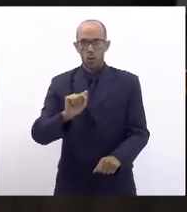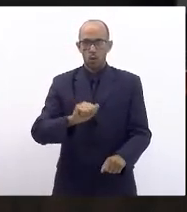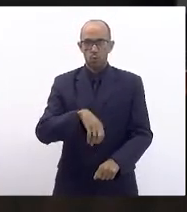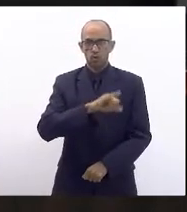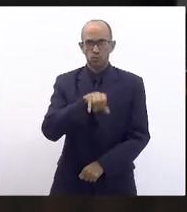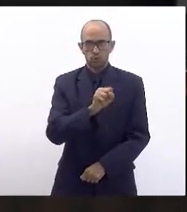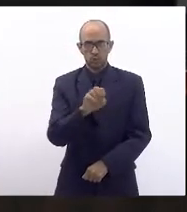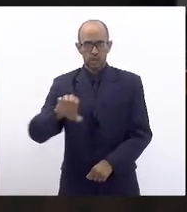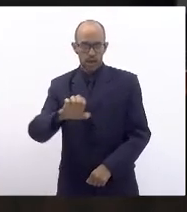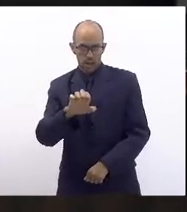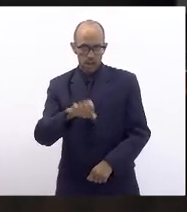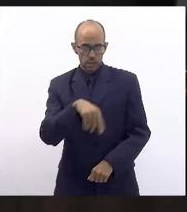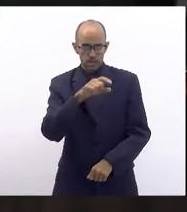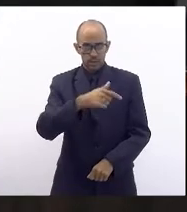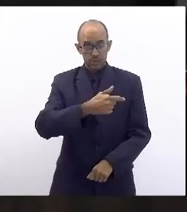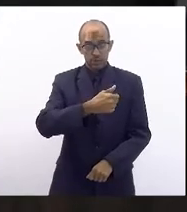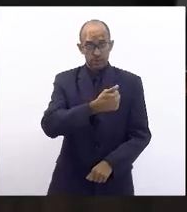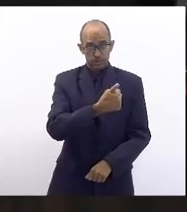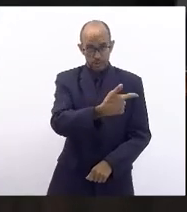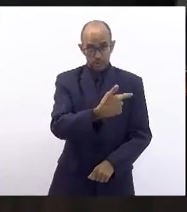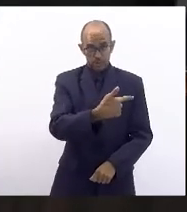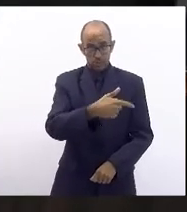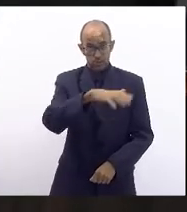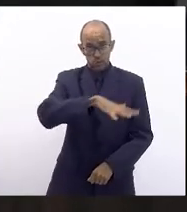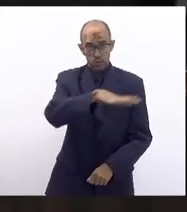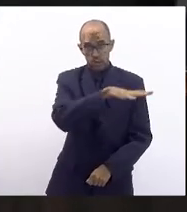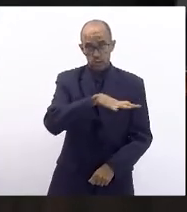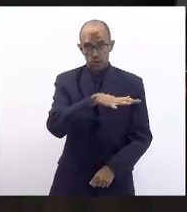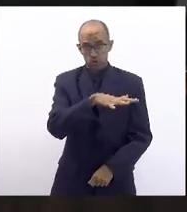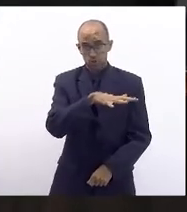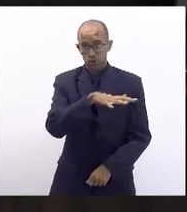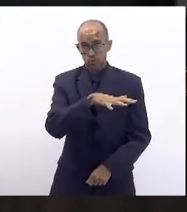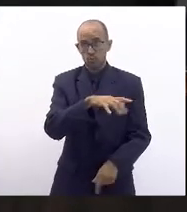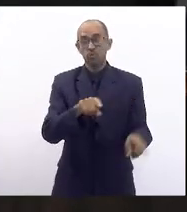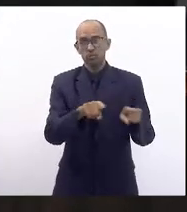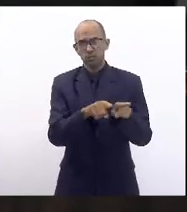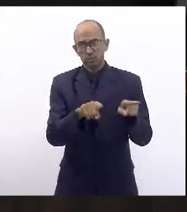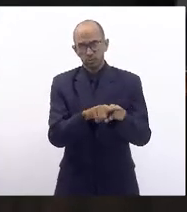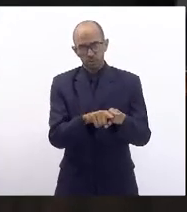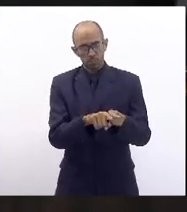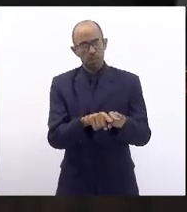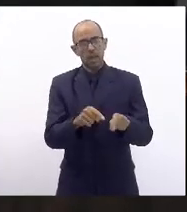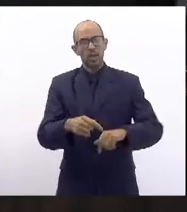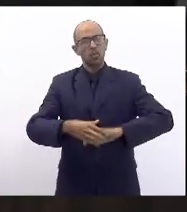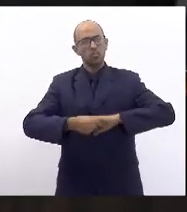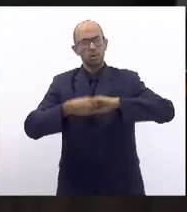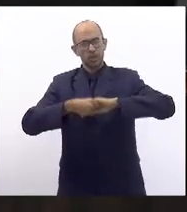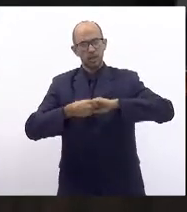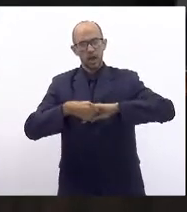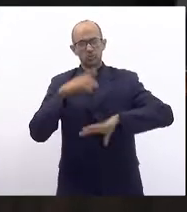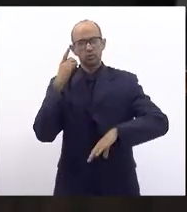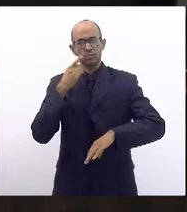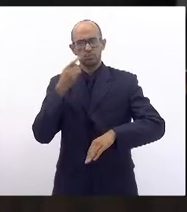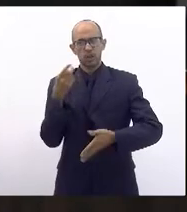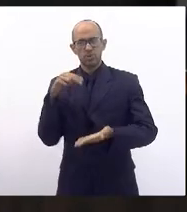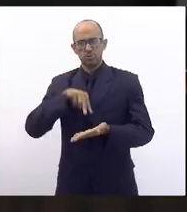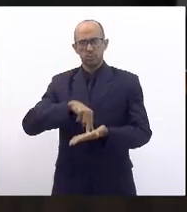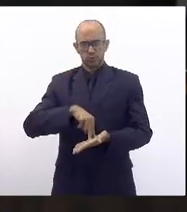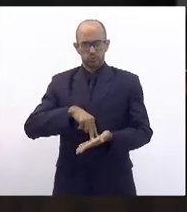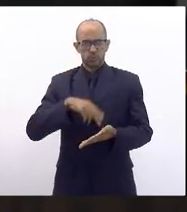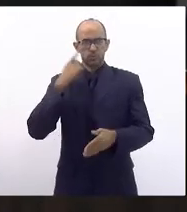chefe do estado-maior 12ª região e também sal da os parlamentares presentes